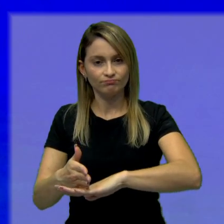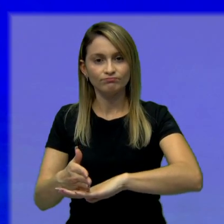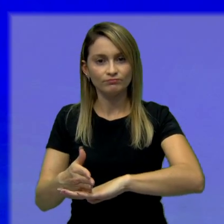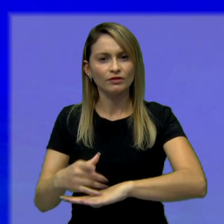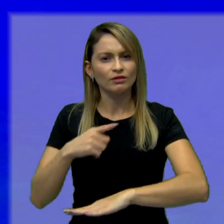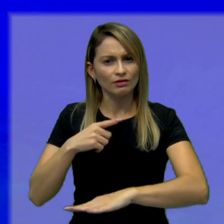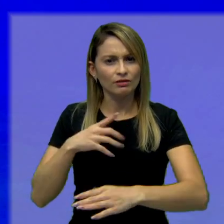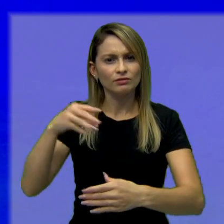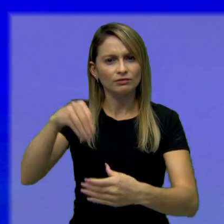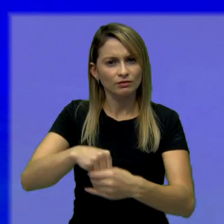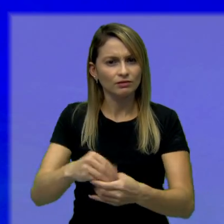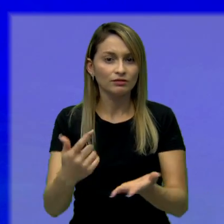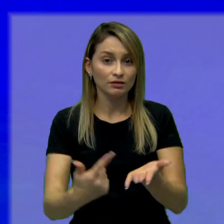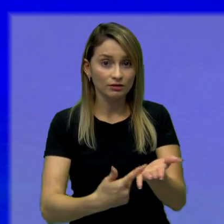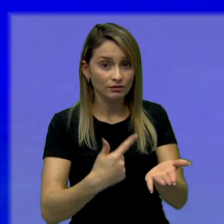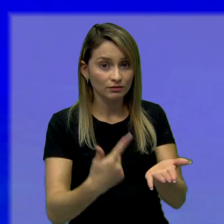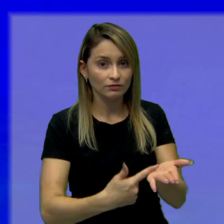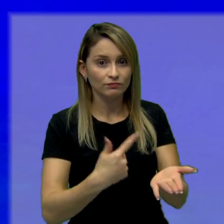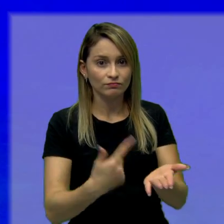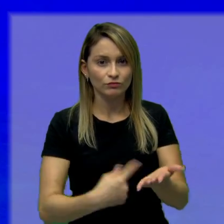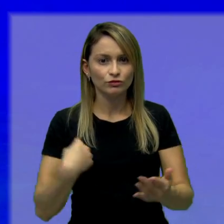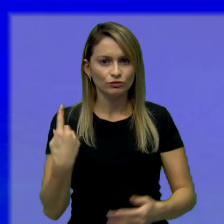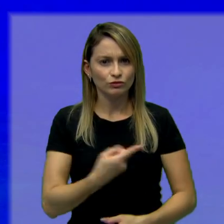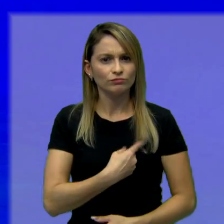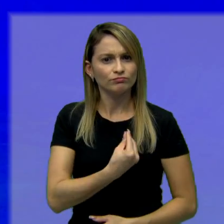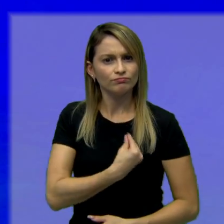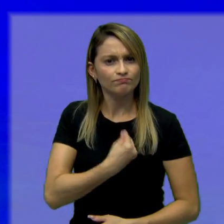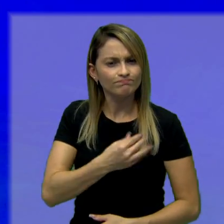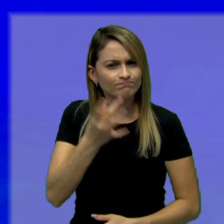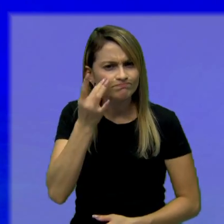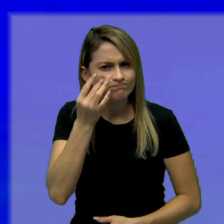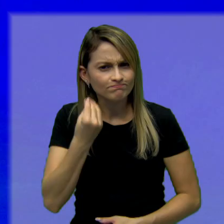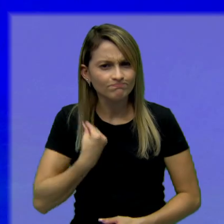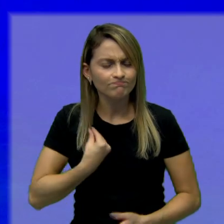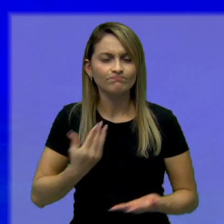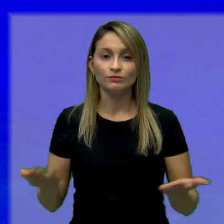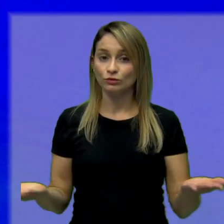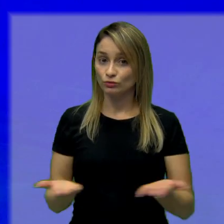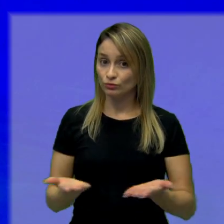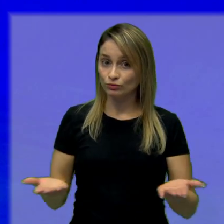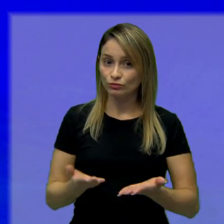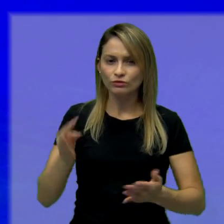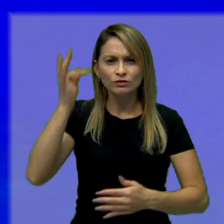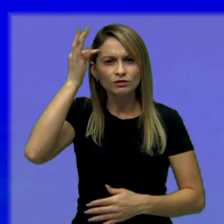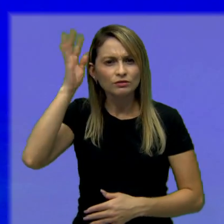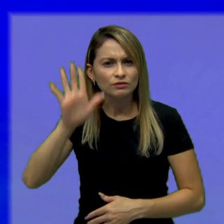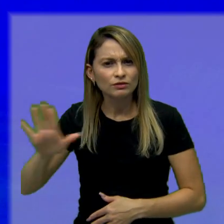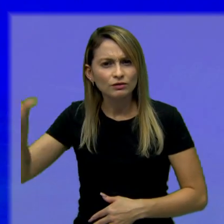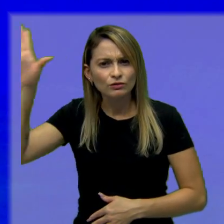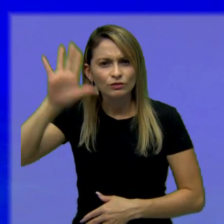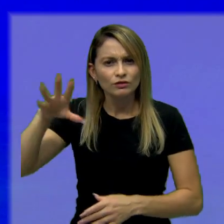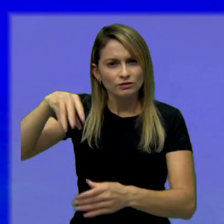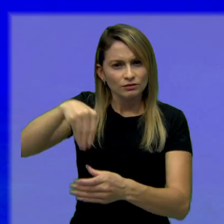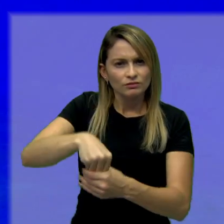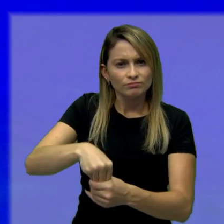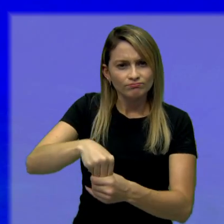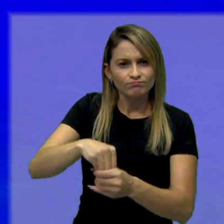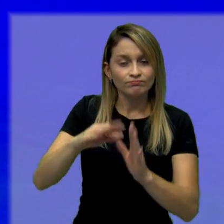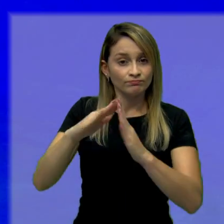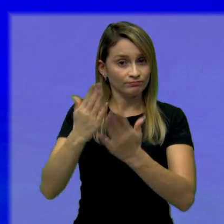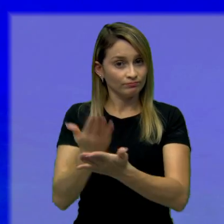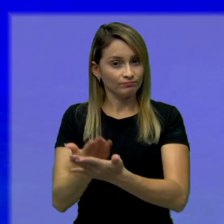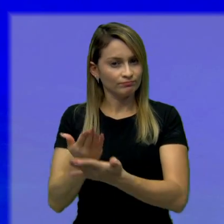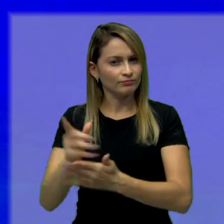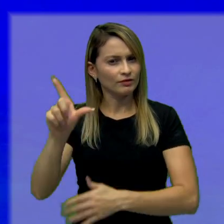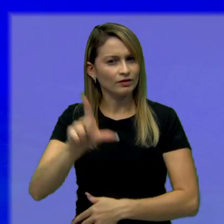fazendo parte dos nossos livros, mas é a parte que nós estamos vivendo hoje e que, teoricamente, ainda faz